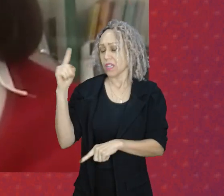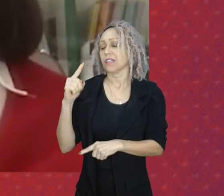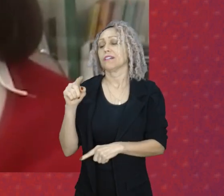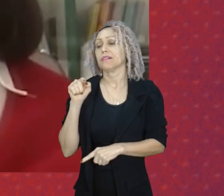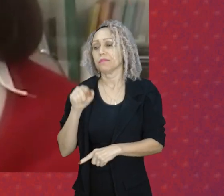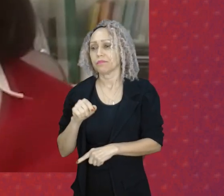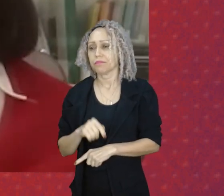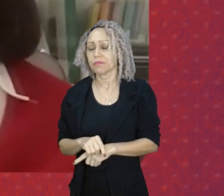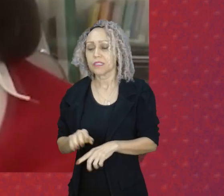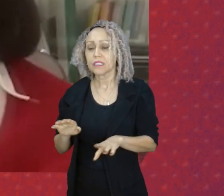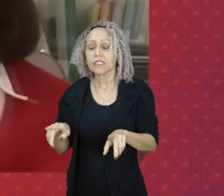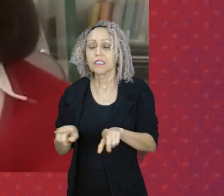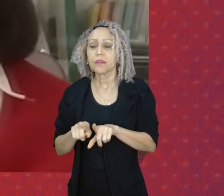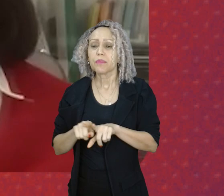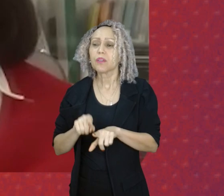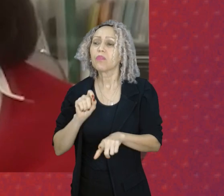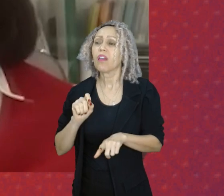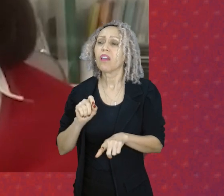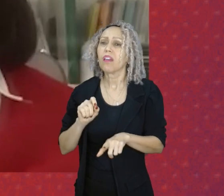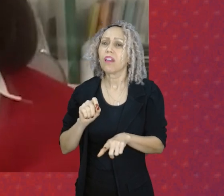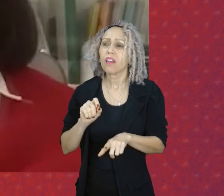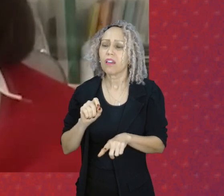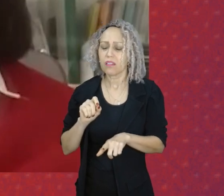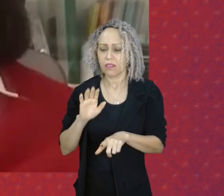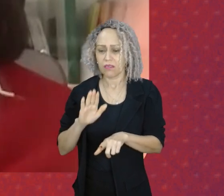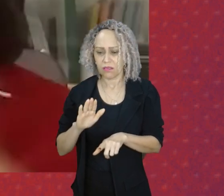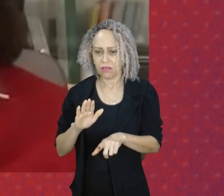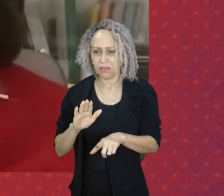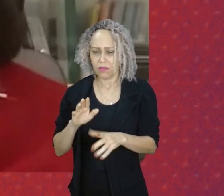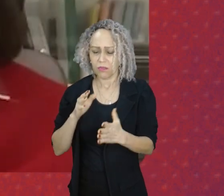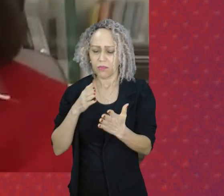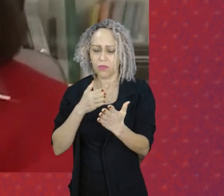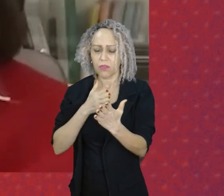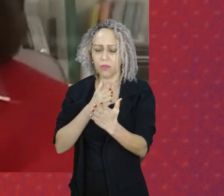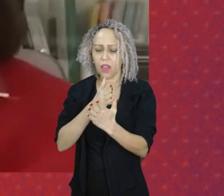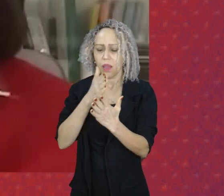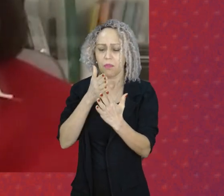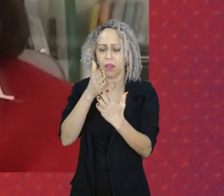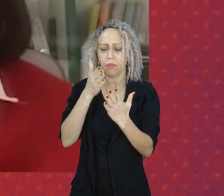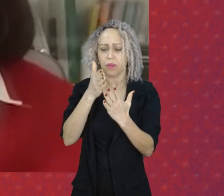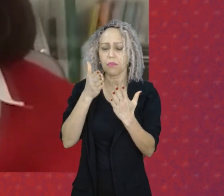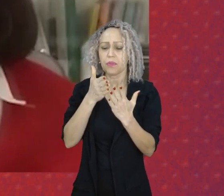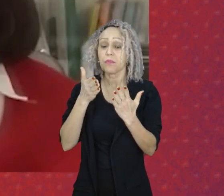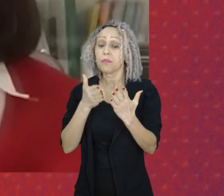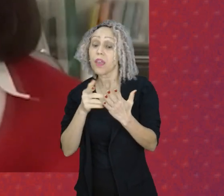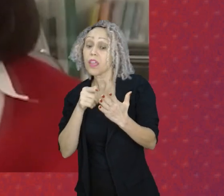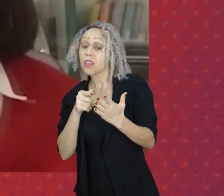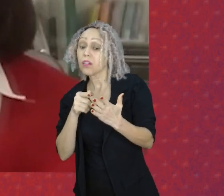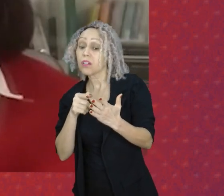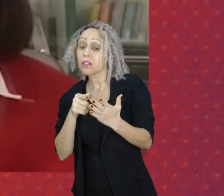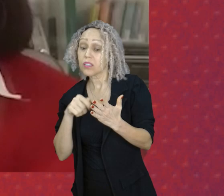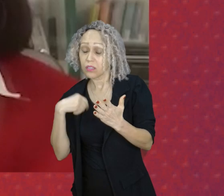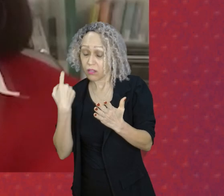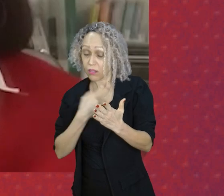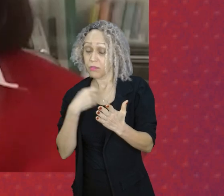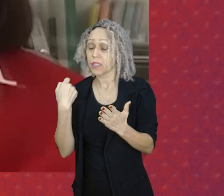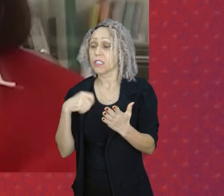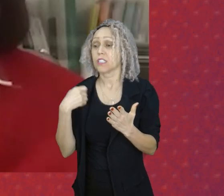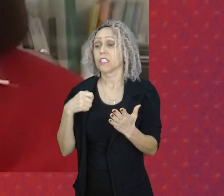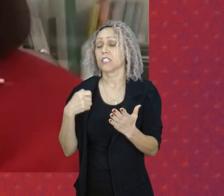daquilo que nós vamos fazer a partir de metas, a partir de ações. Então, eu